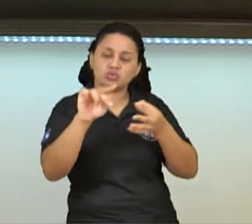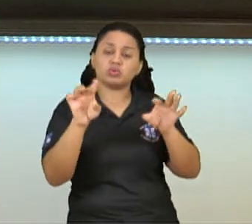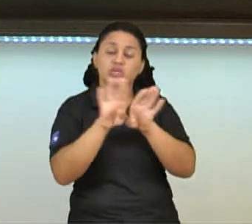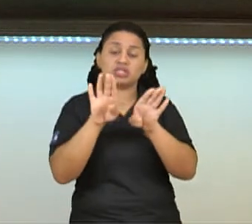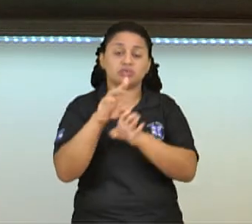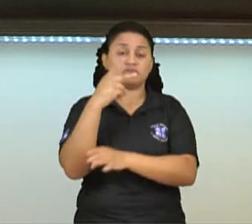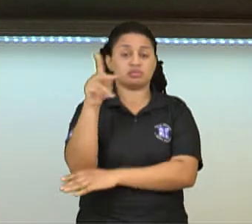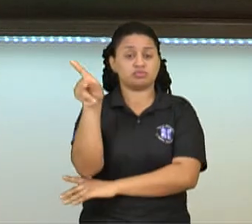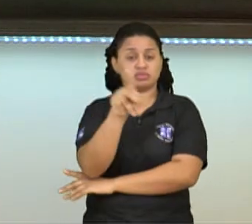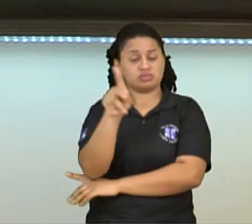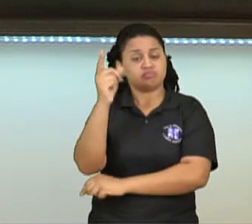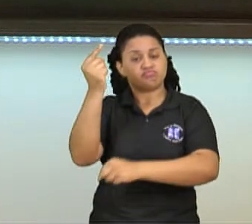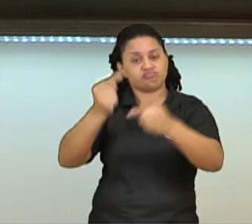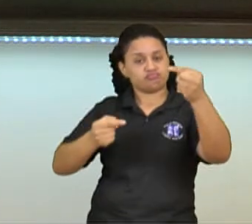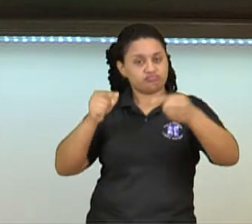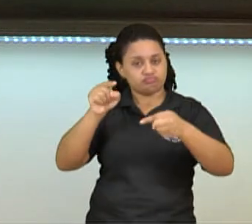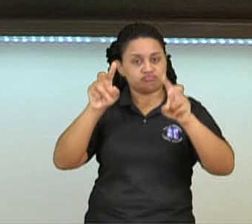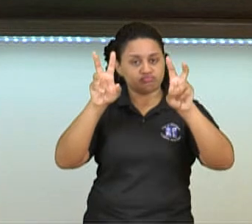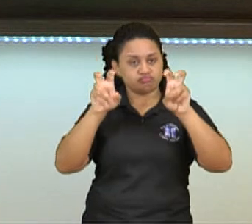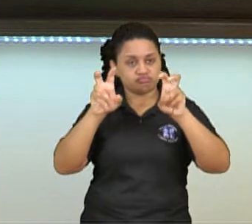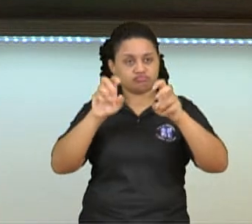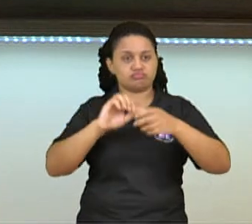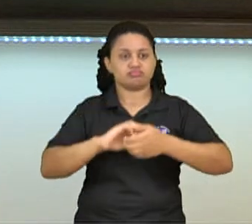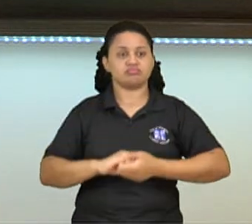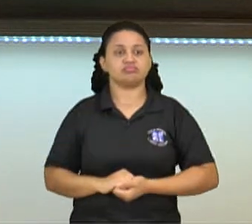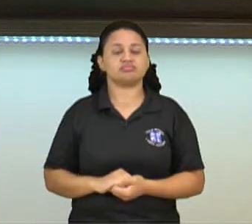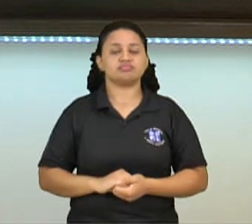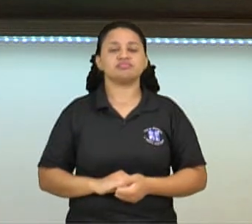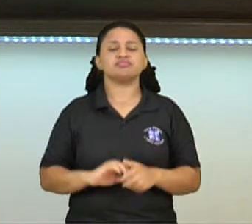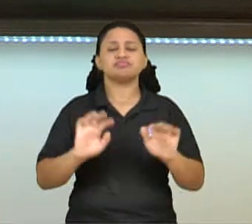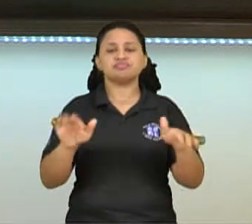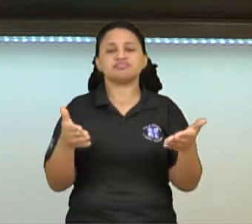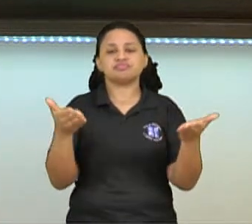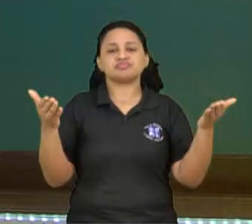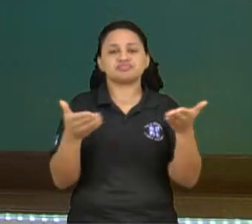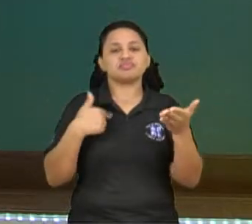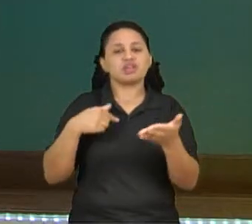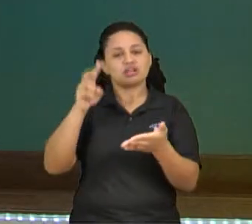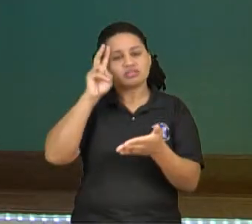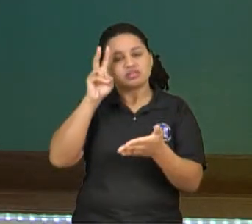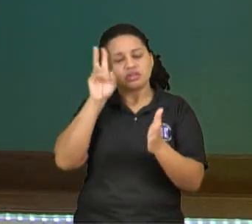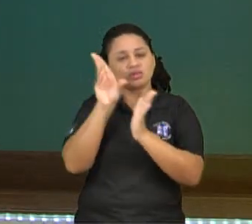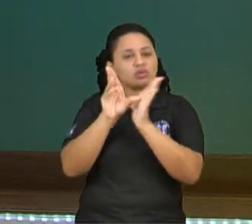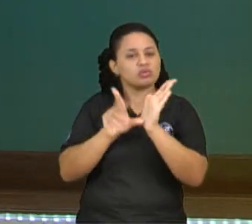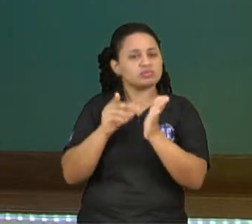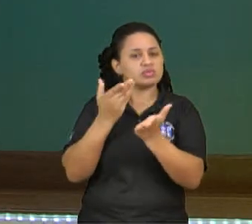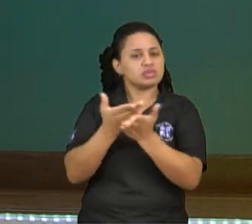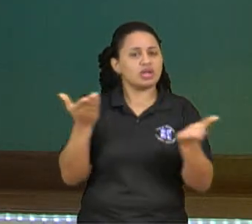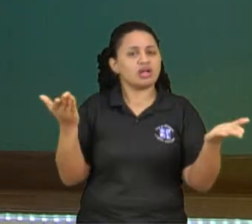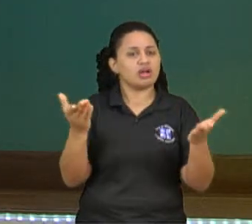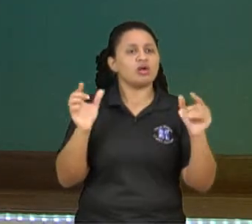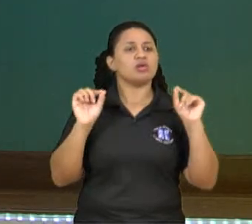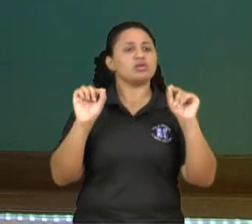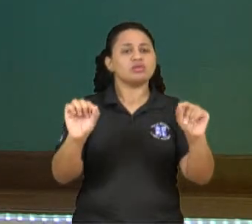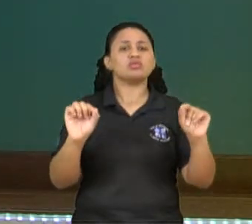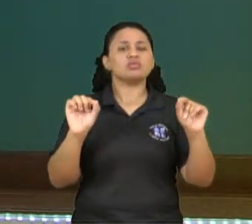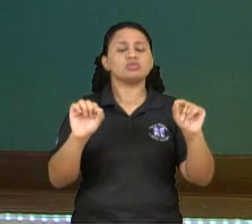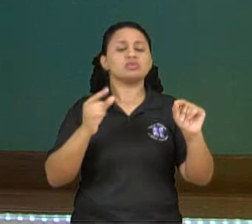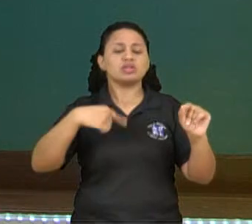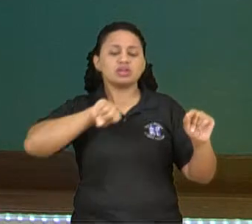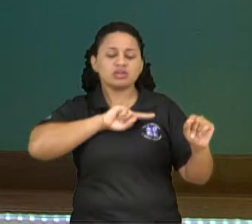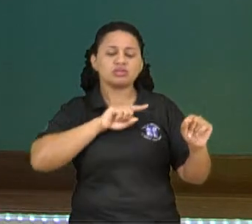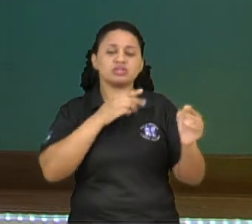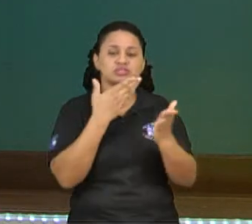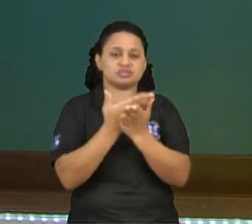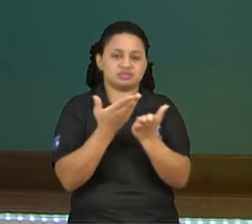vão discutir sobre esse tema. Chegamos então à nossa retomada. O que é que a gente